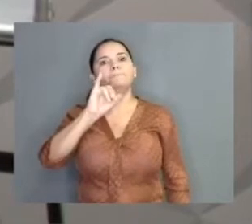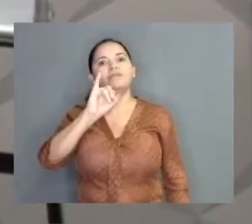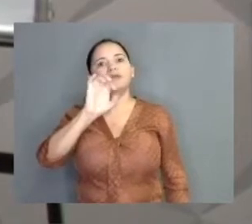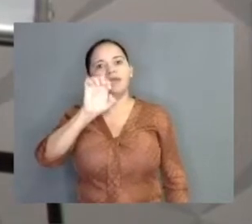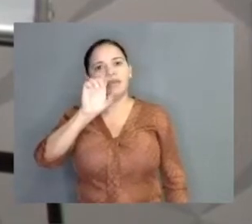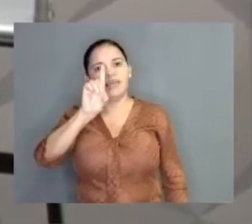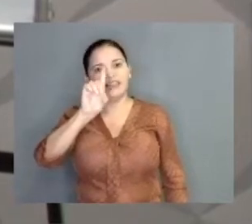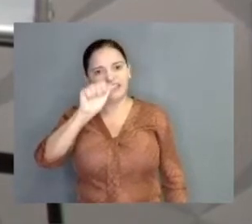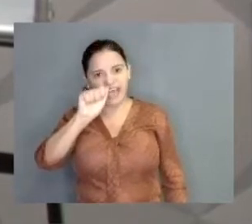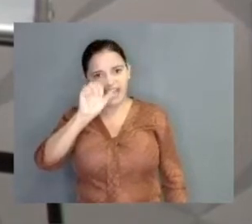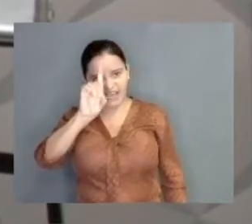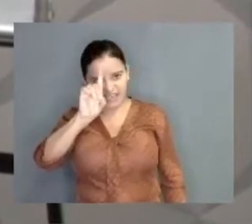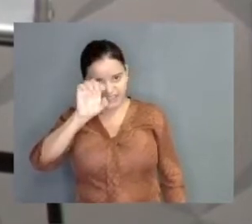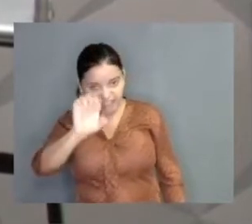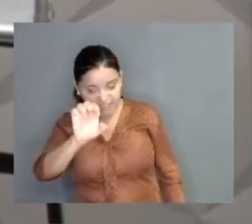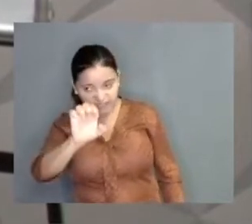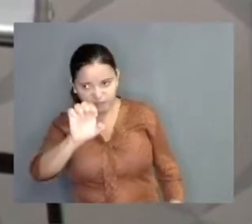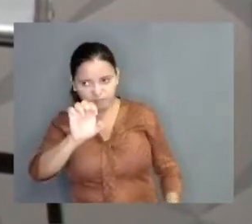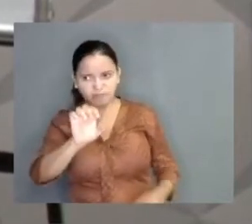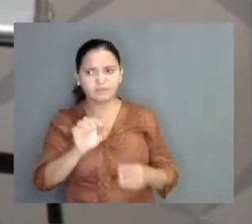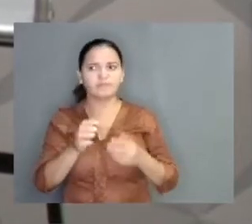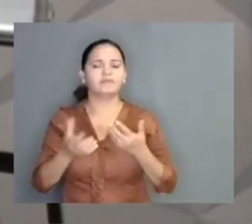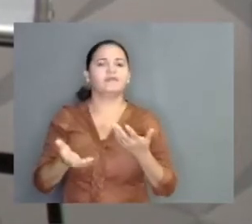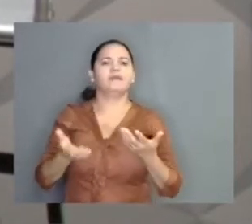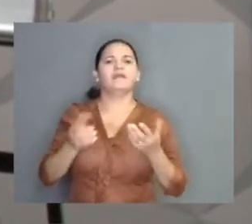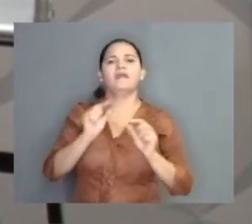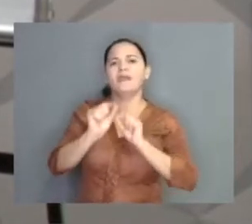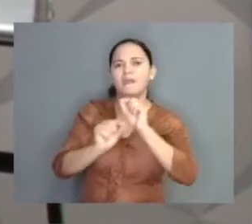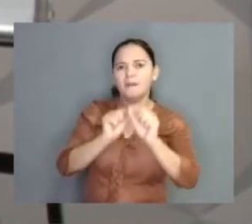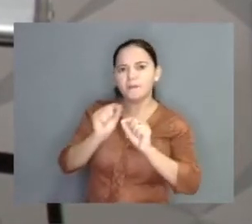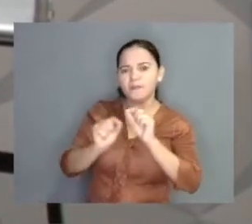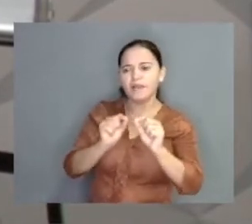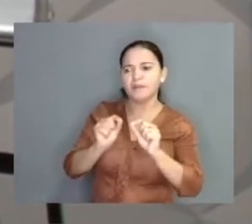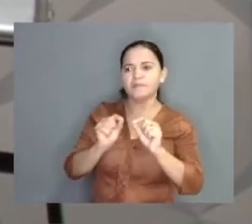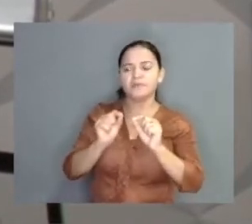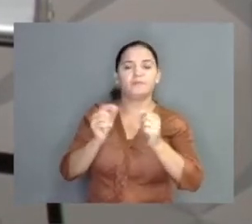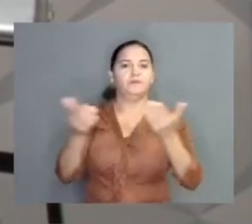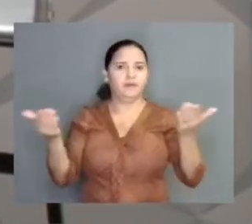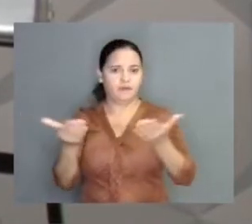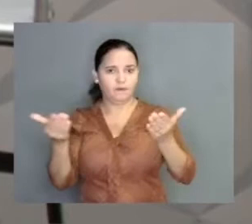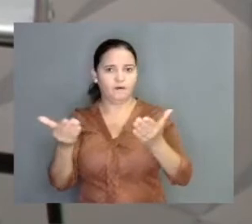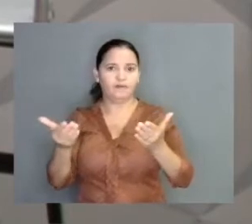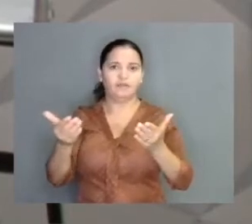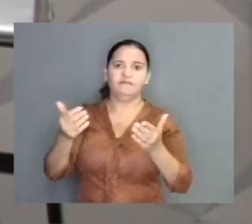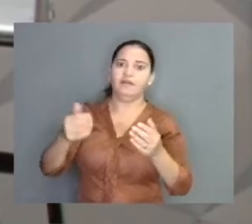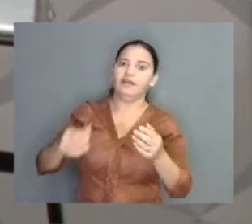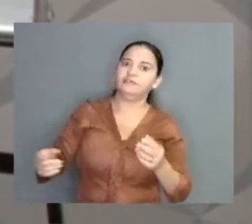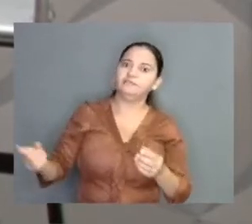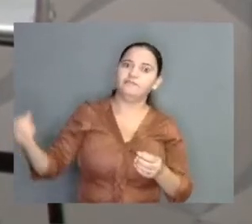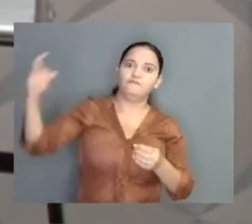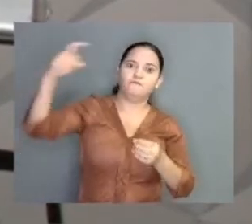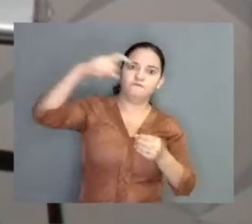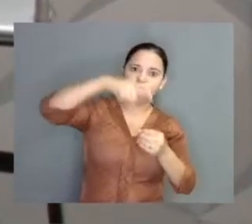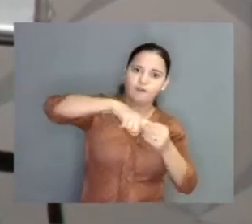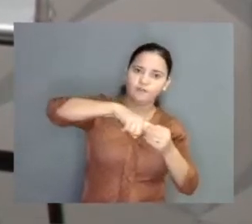propriedade é o caminho de volta do que a gente estava fazendo. Ó.